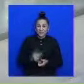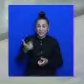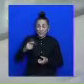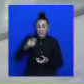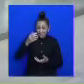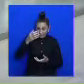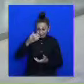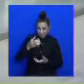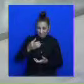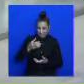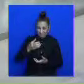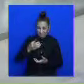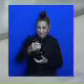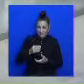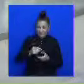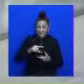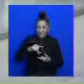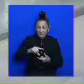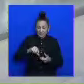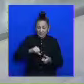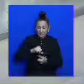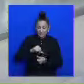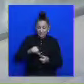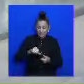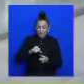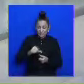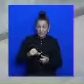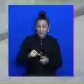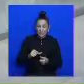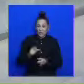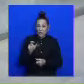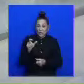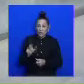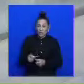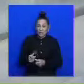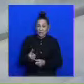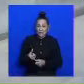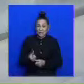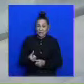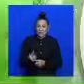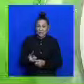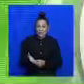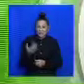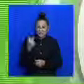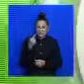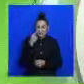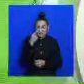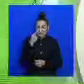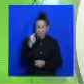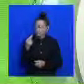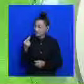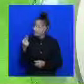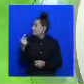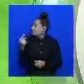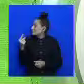Bola que volta para o suporte. Indicação agora da nossa coluna 6. Bola